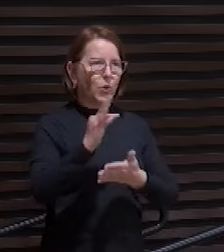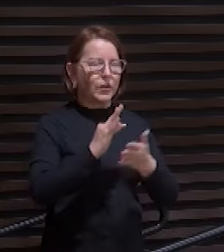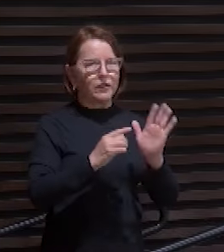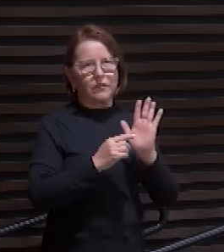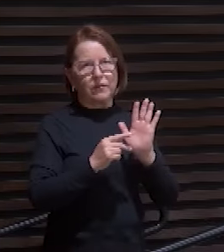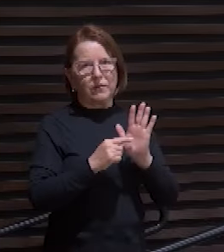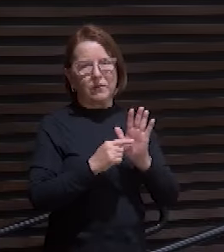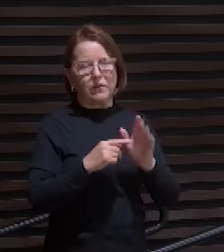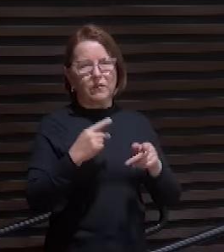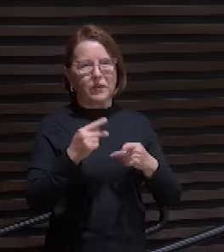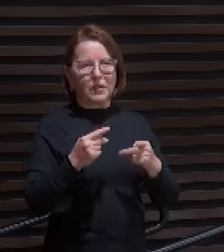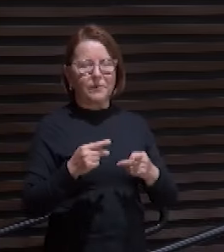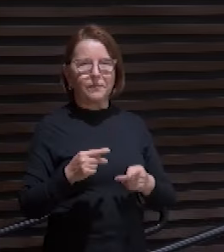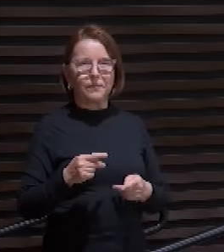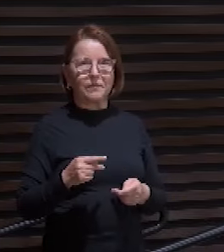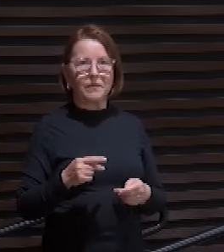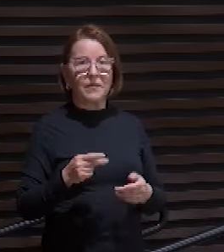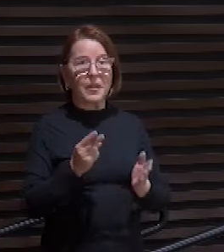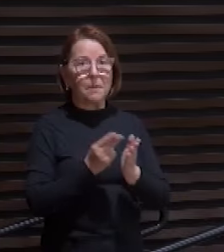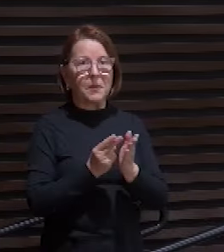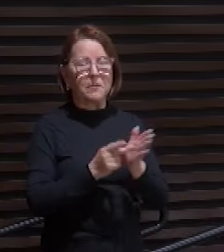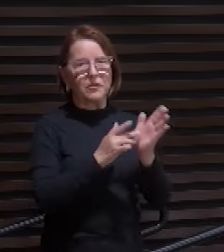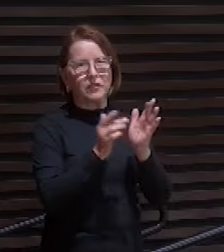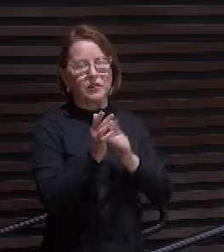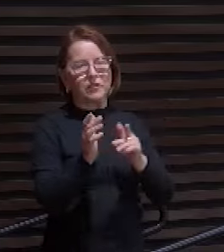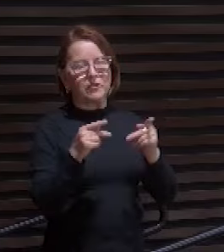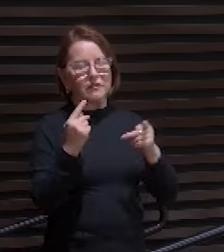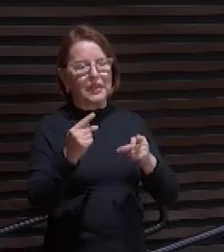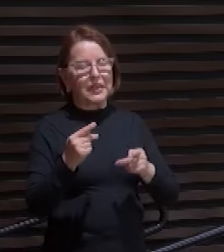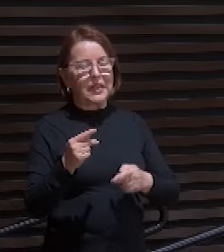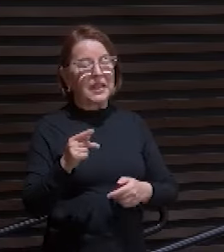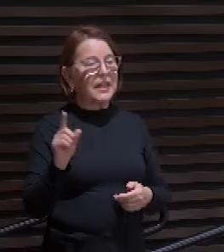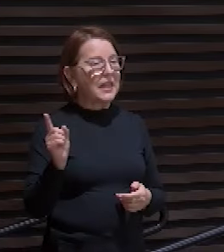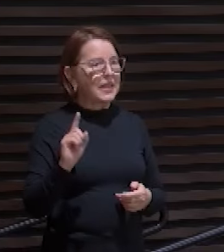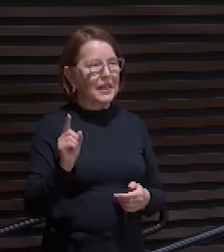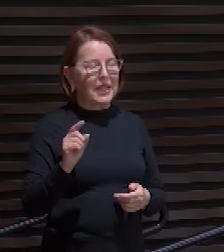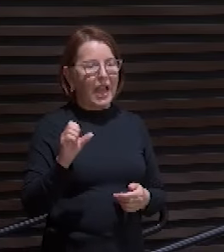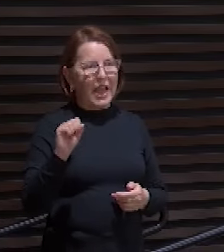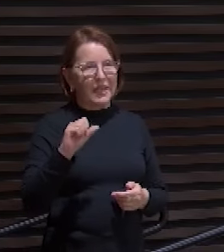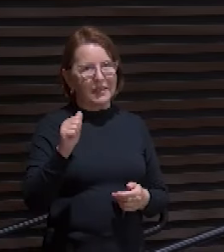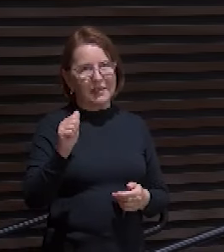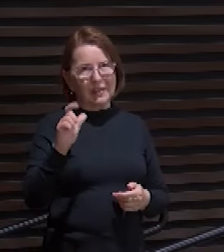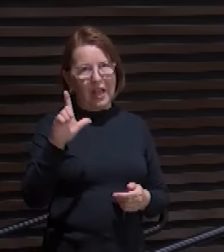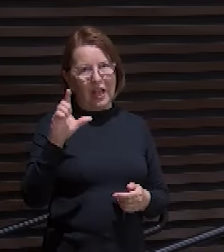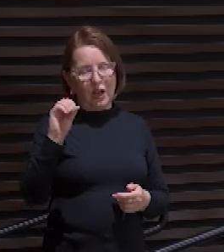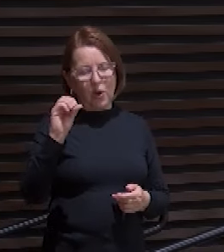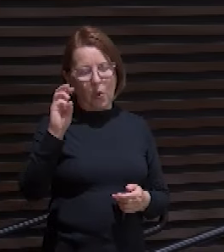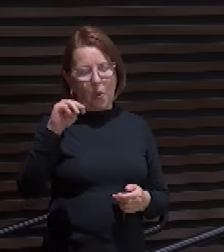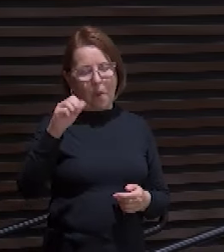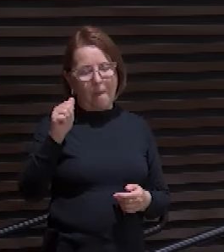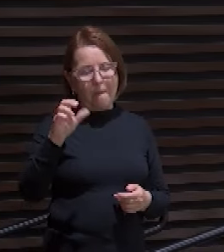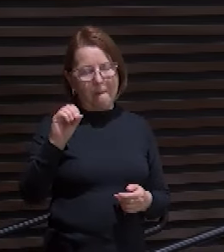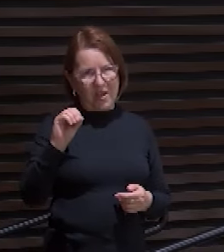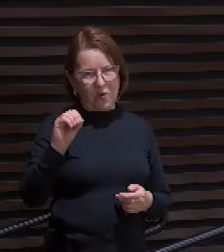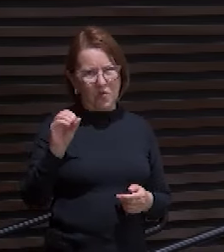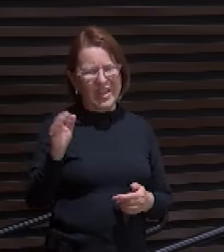até Jesus lá em Mateus capítulo 6 vai dizer que nem Salomão, em toda a sua glória,